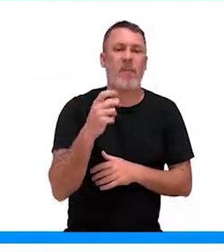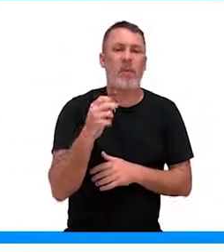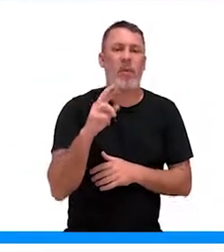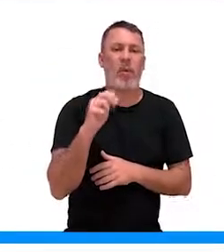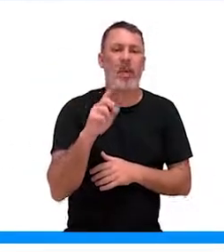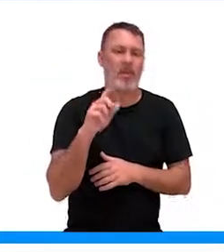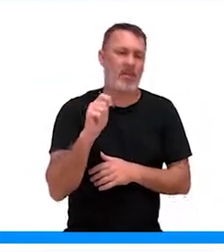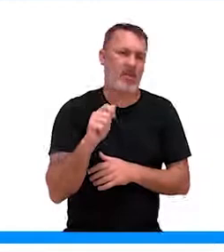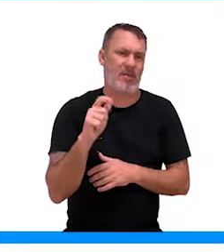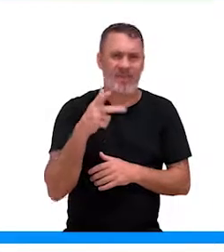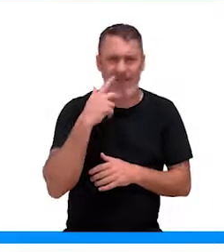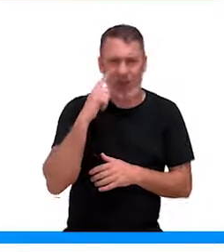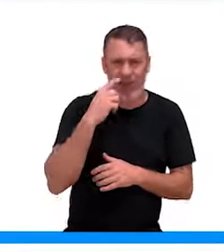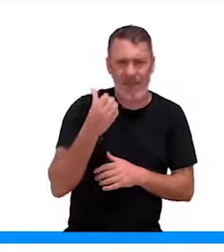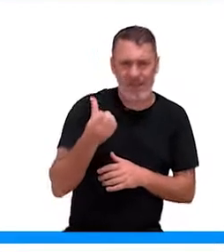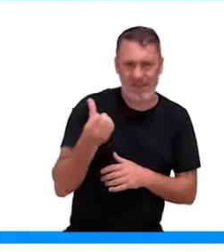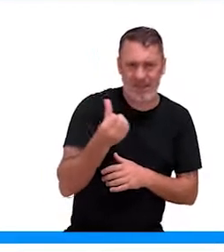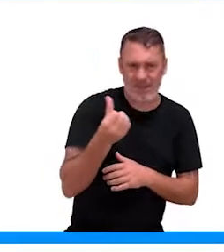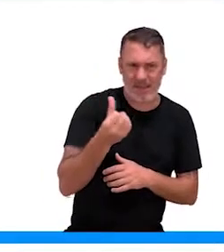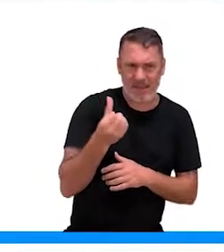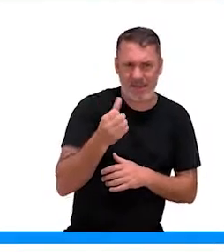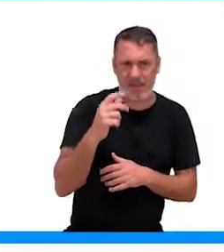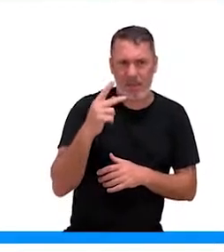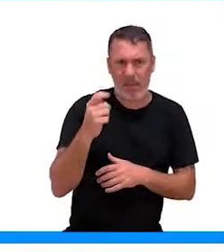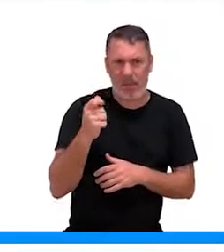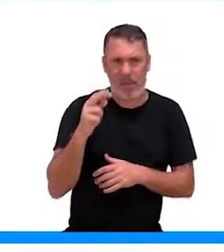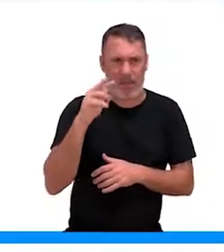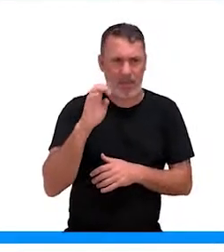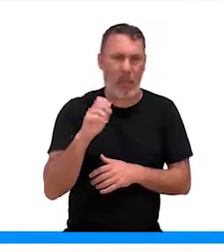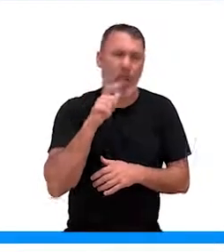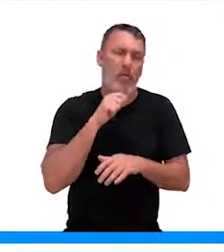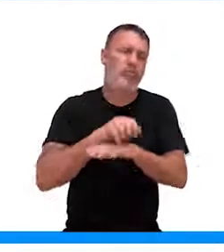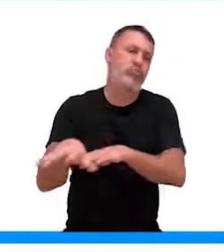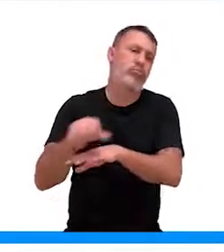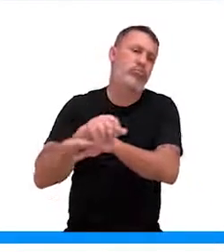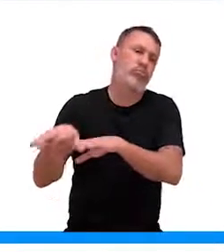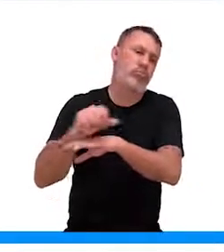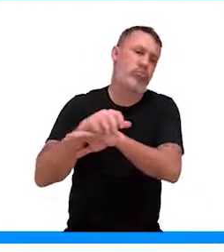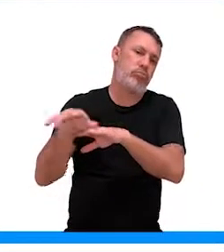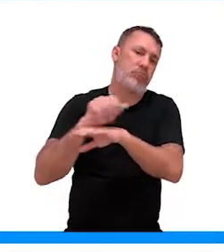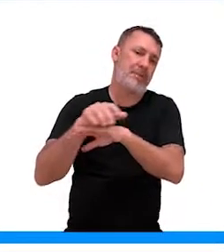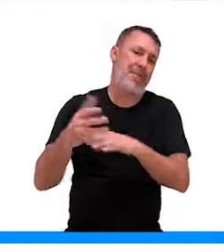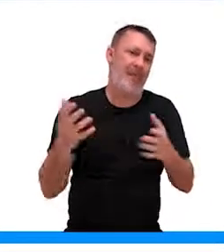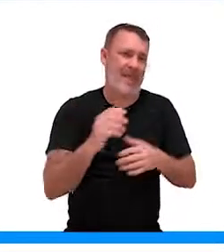1/6 parte se escoava e o restante era